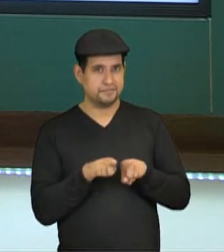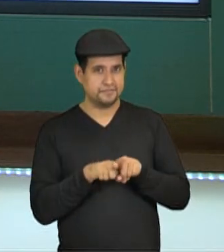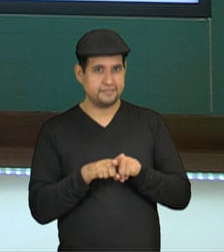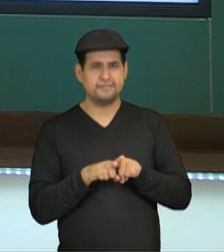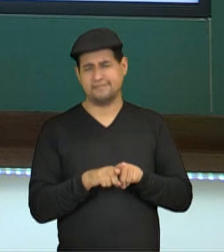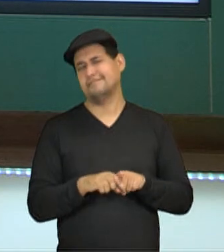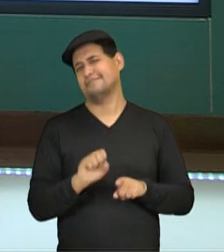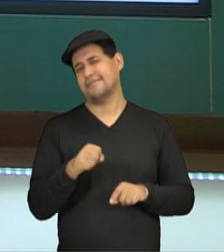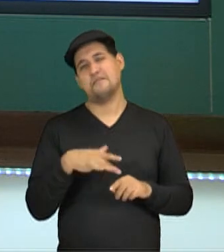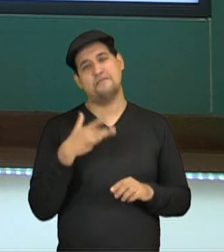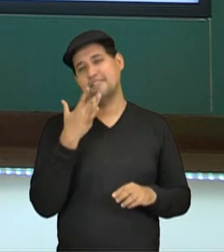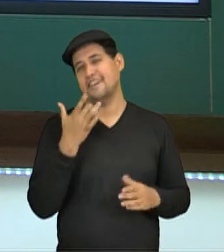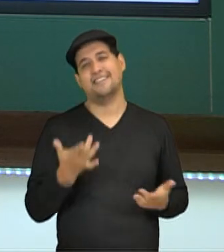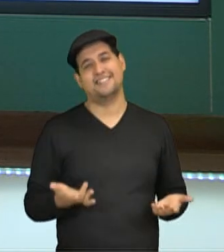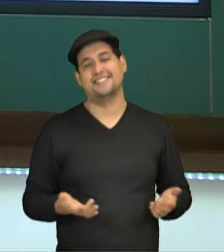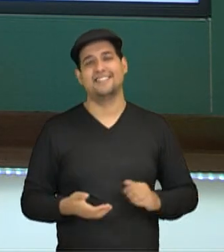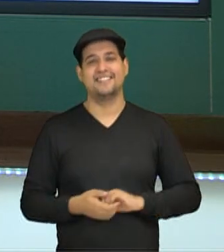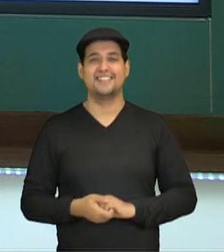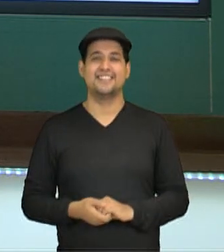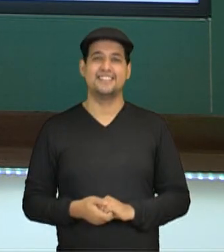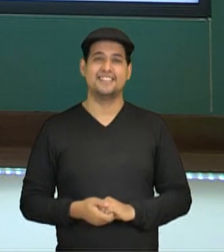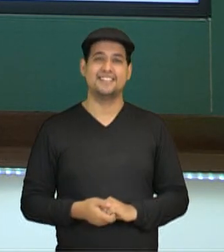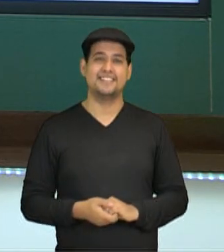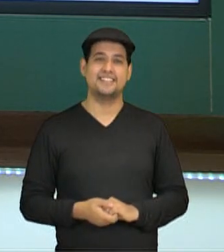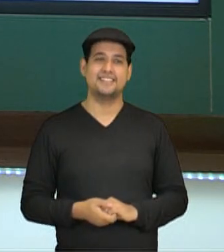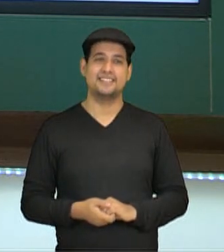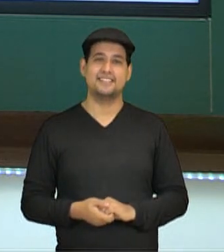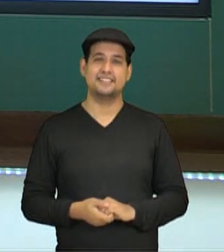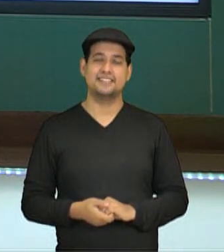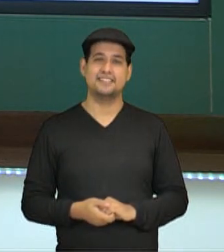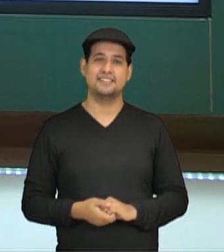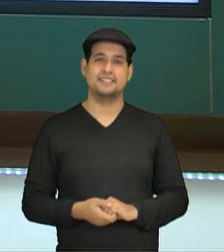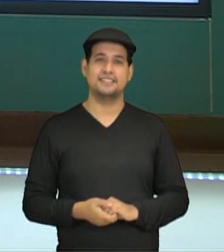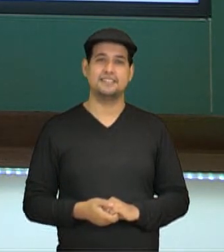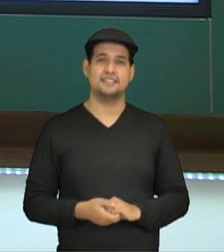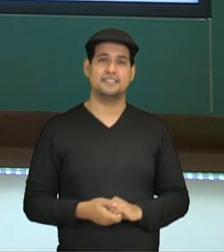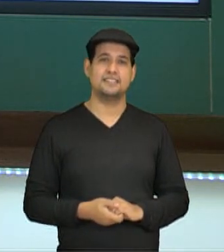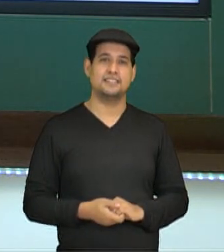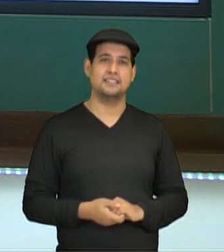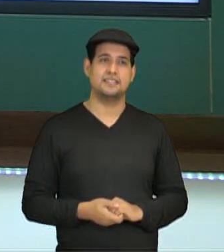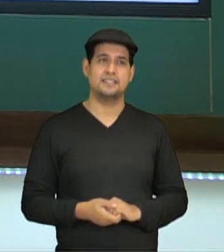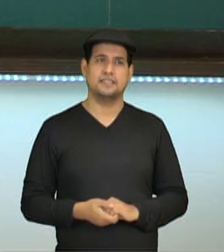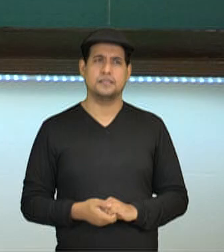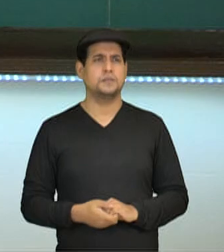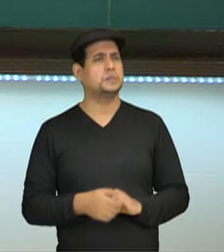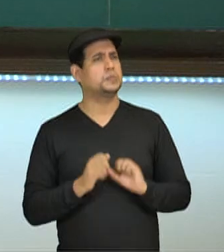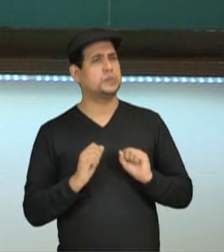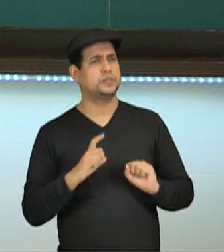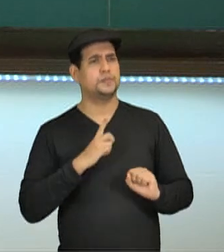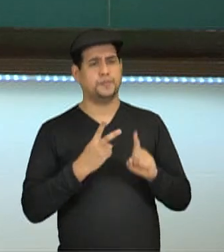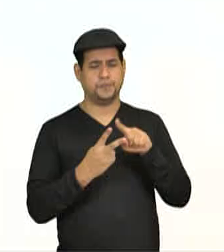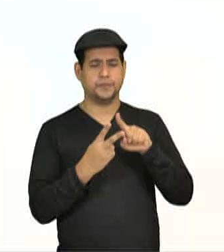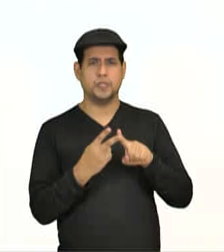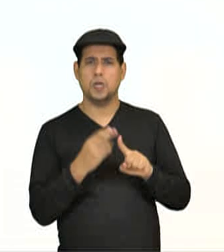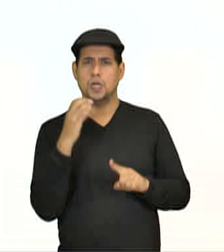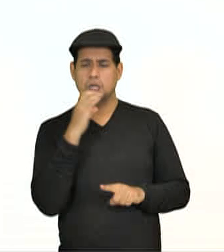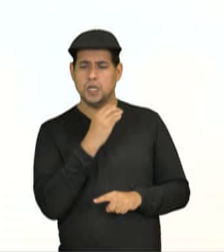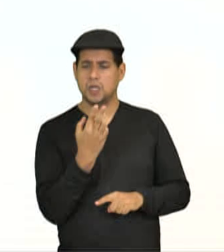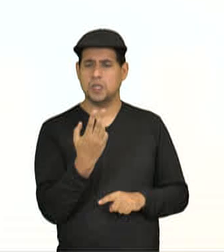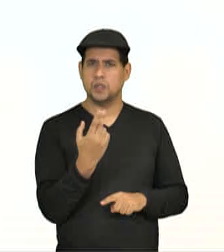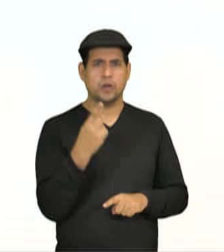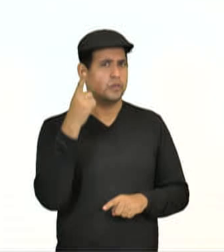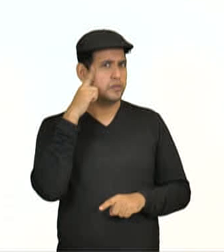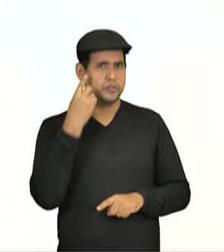Ah, deu, né, gente? Ficou fácil, né, que ficou? Então, tá bom. E o outro? Pode haver duas temperaturas iguais em um